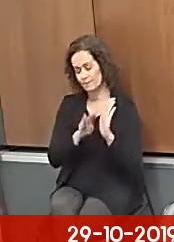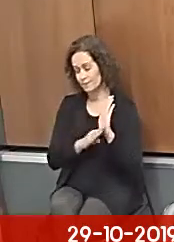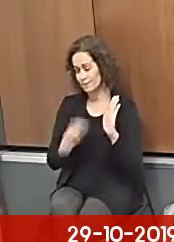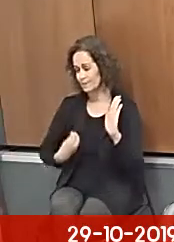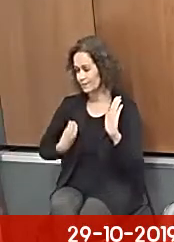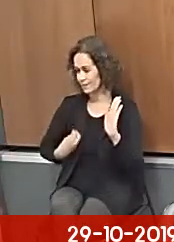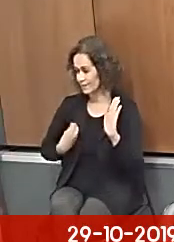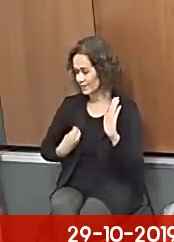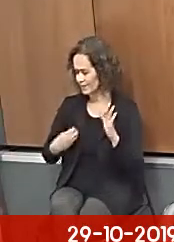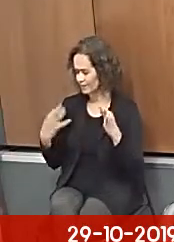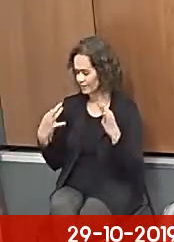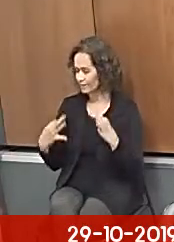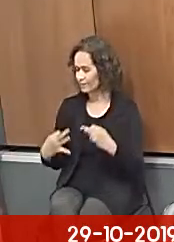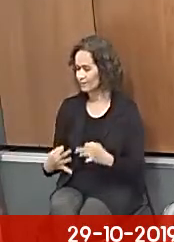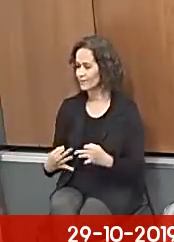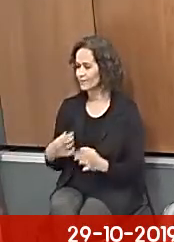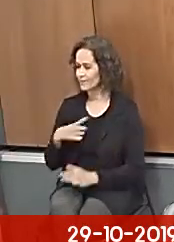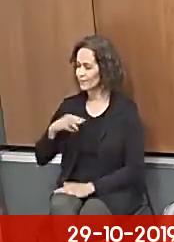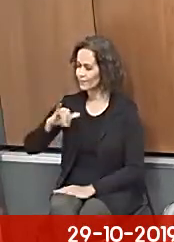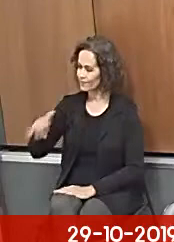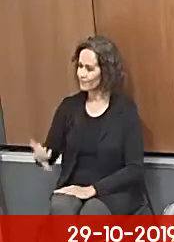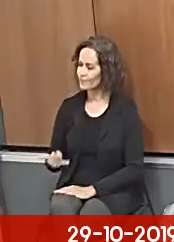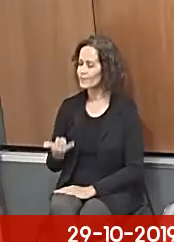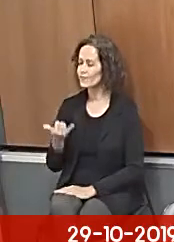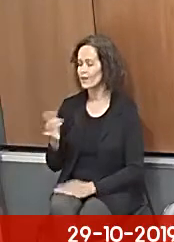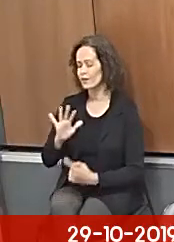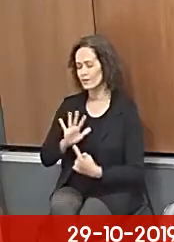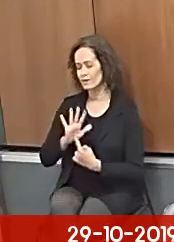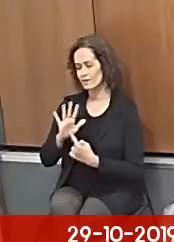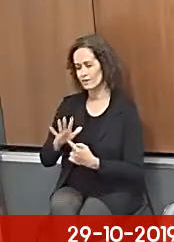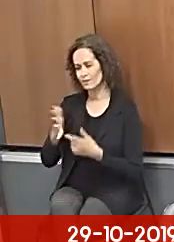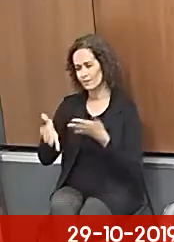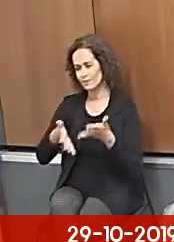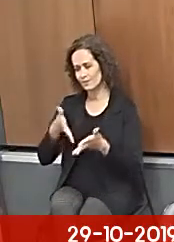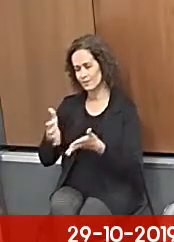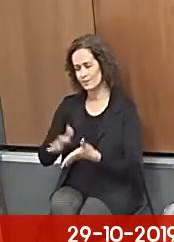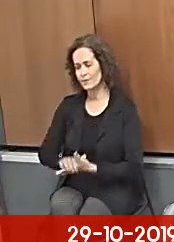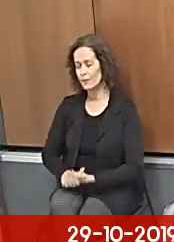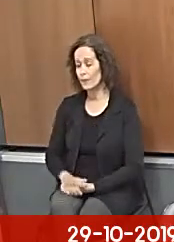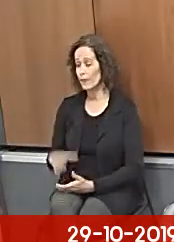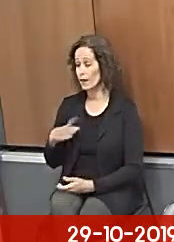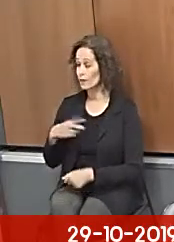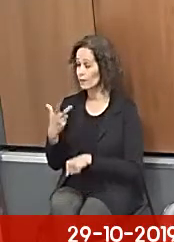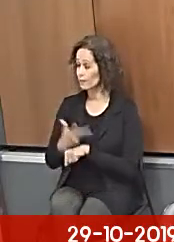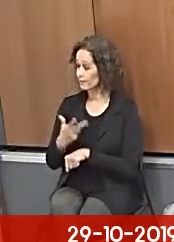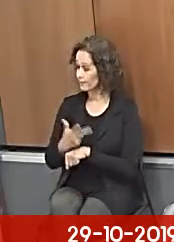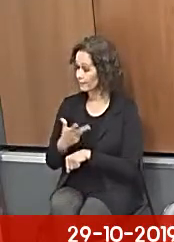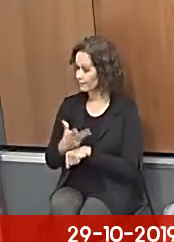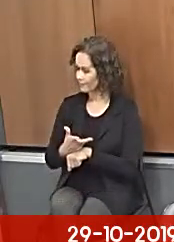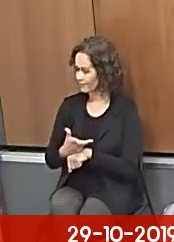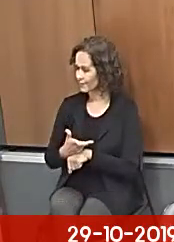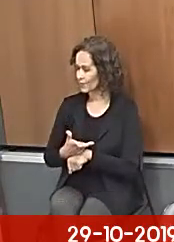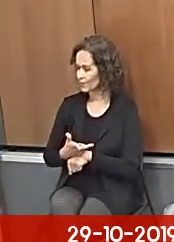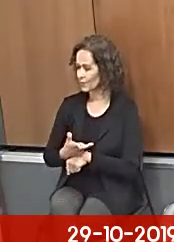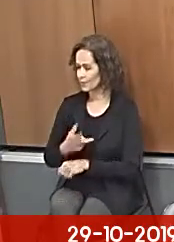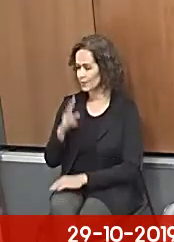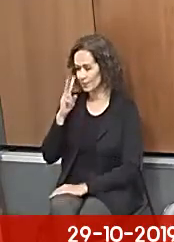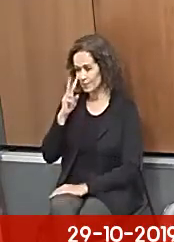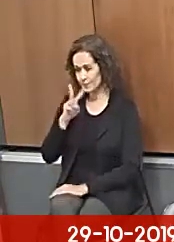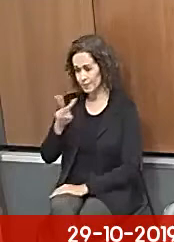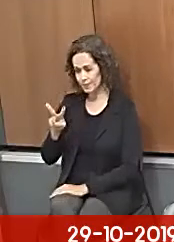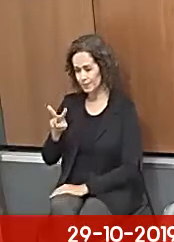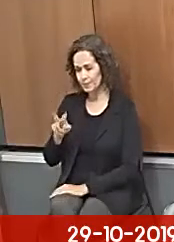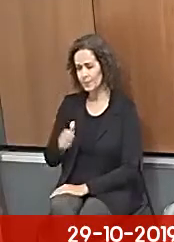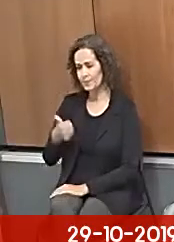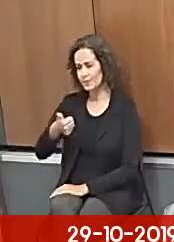e, com certeza, terá a oportunidade da manifestação. Tem um vídeo para nós vermos primeiro, que seja